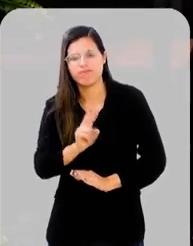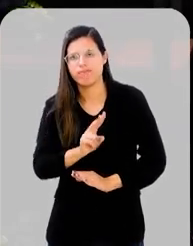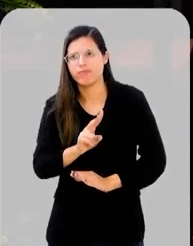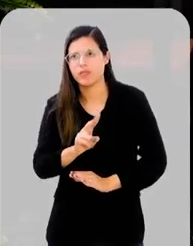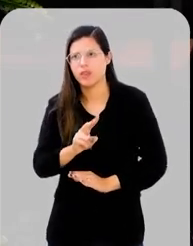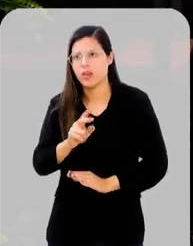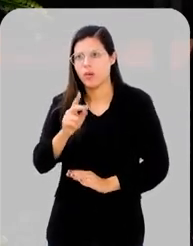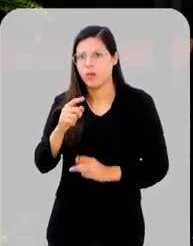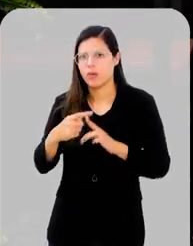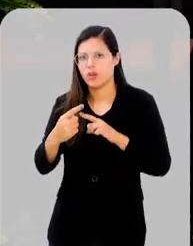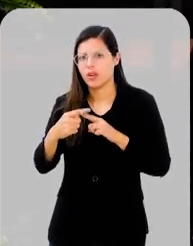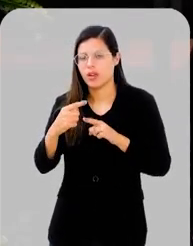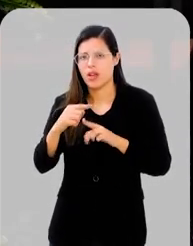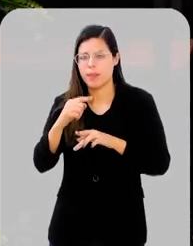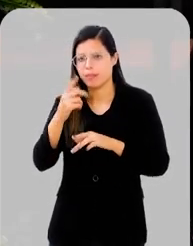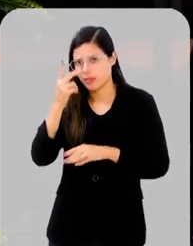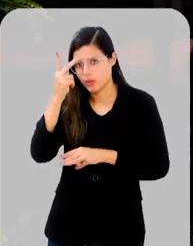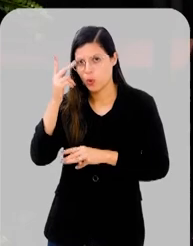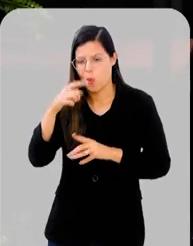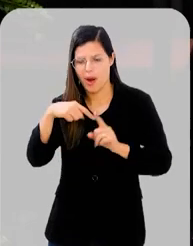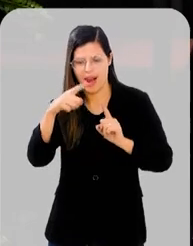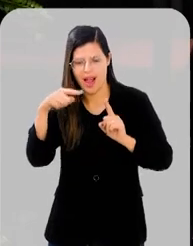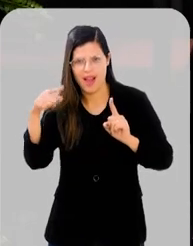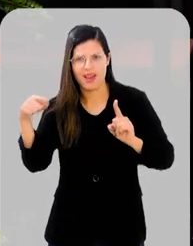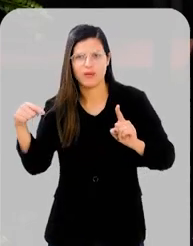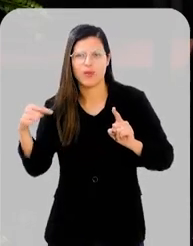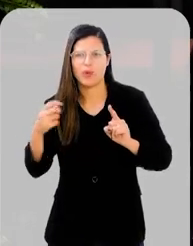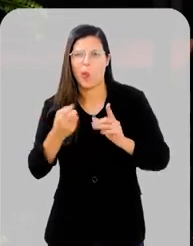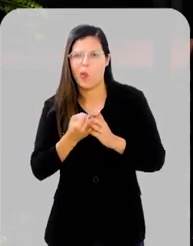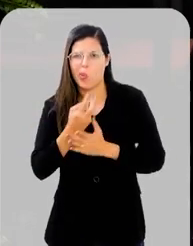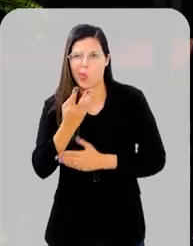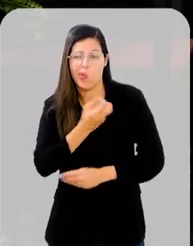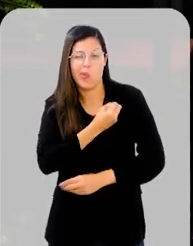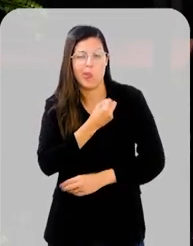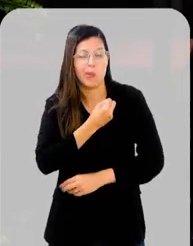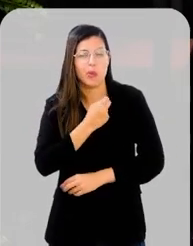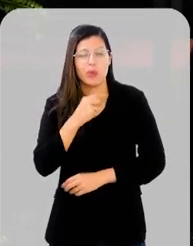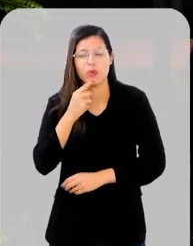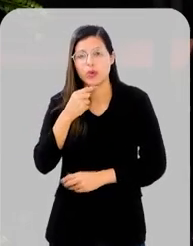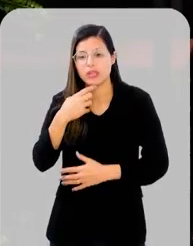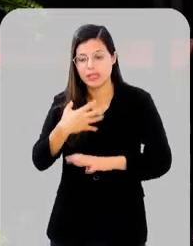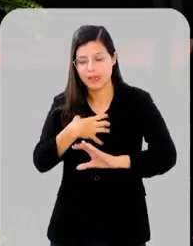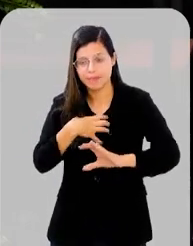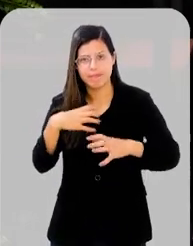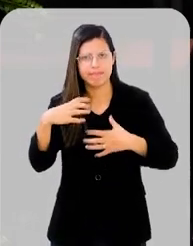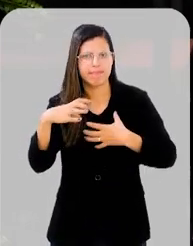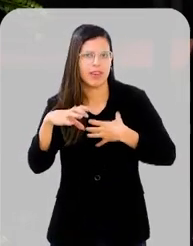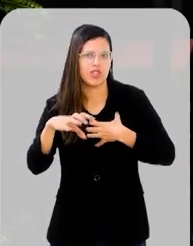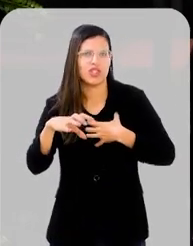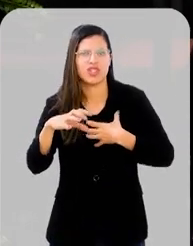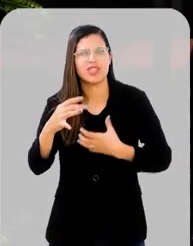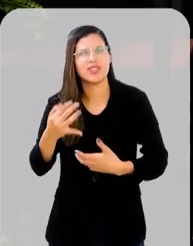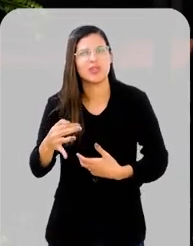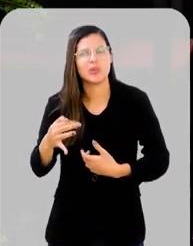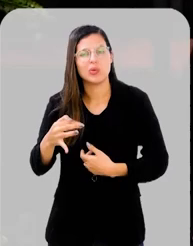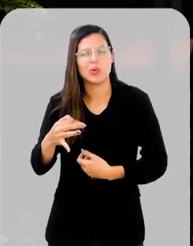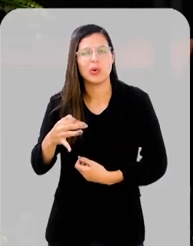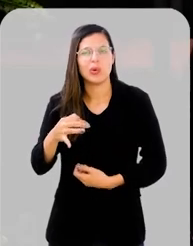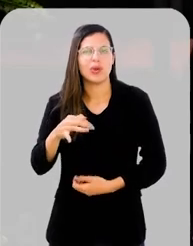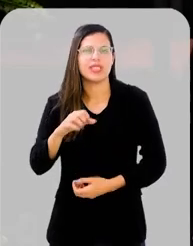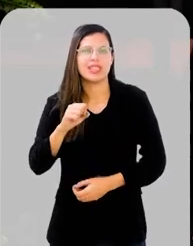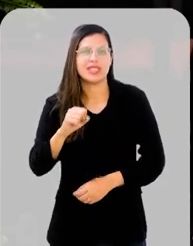lado com os seus gráficos cheio de números não conseguem sentir a dor e a empatia se não se colocar no lugar do outro